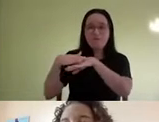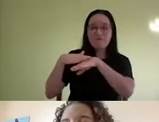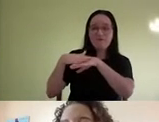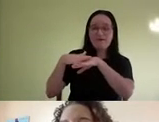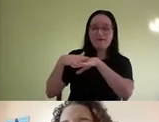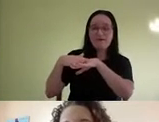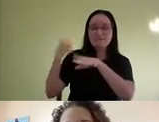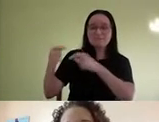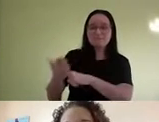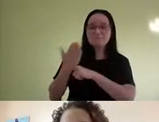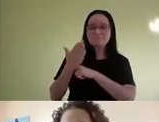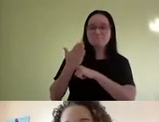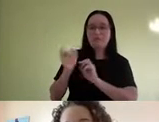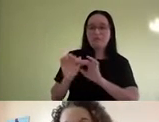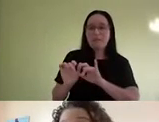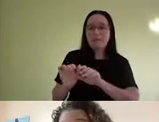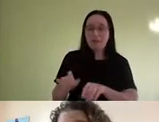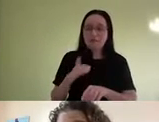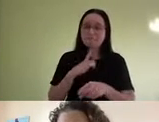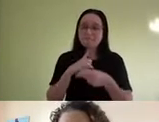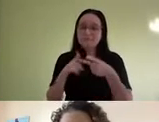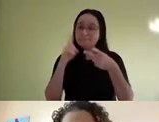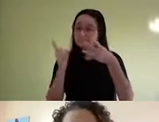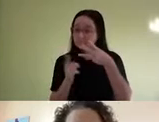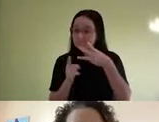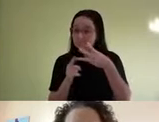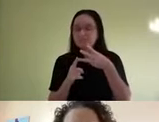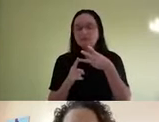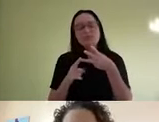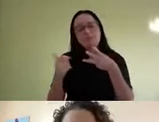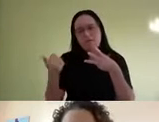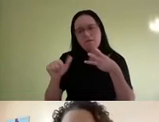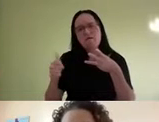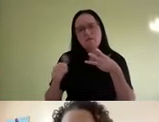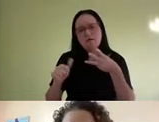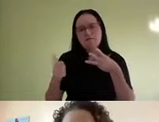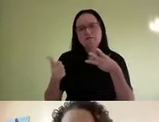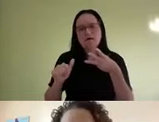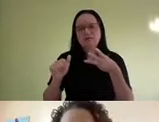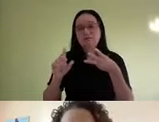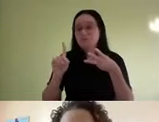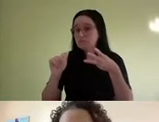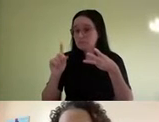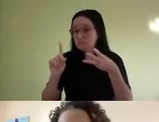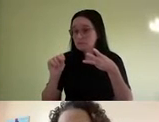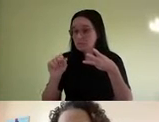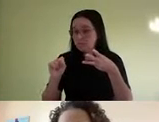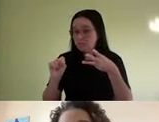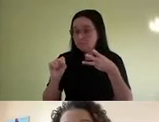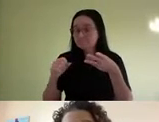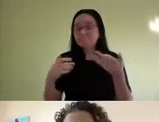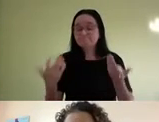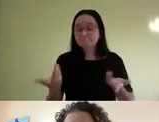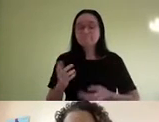gente chama de assistente cognitivo e a parte de análise de dados. Então, gente, o futuro, basicamente,